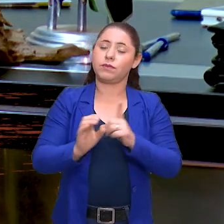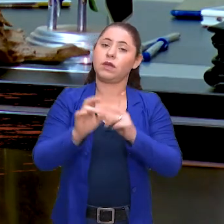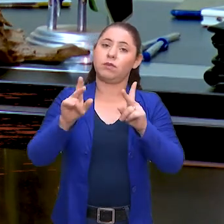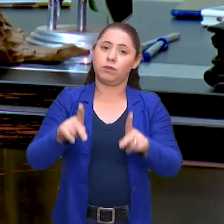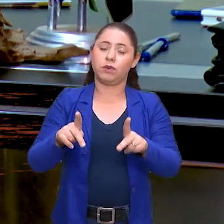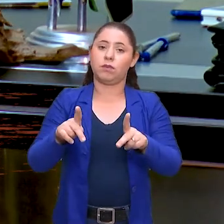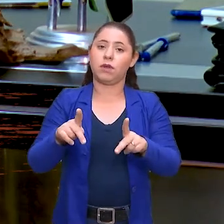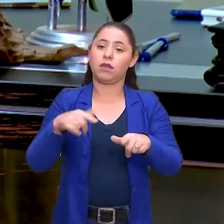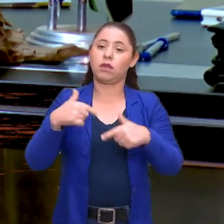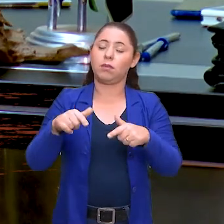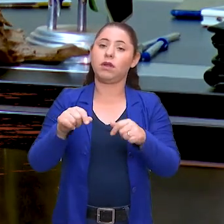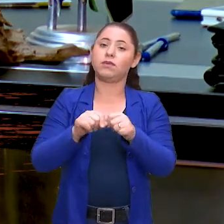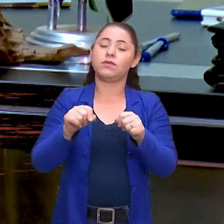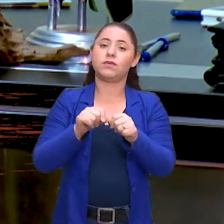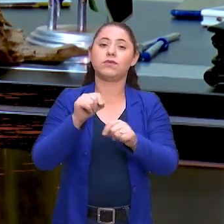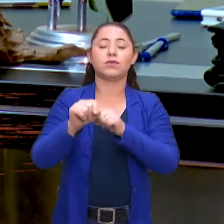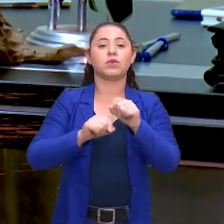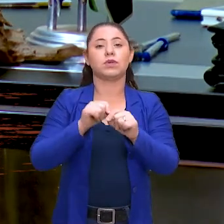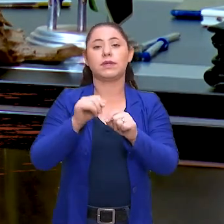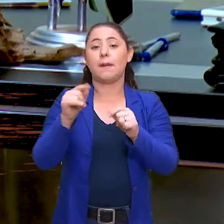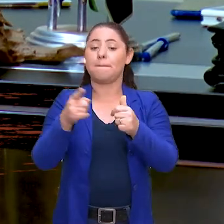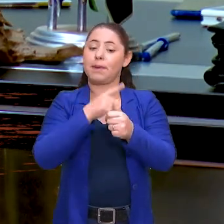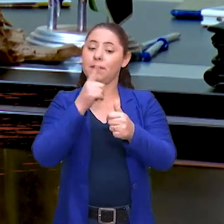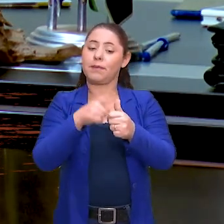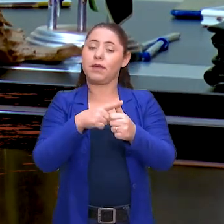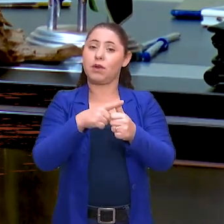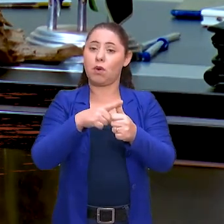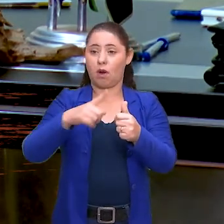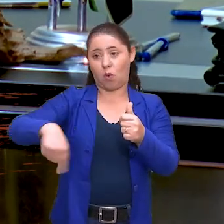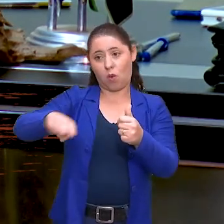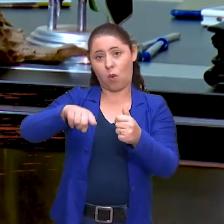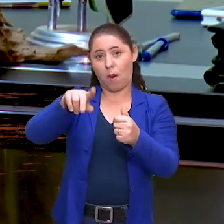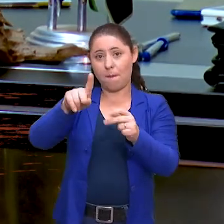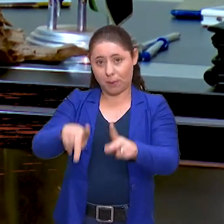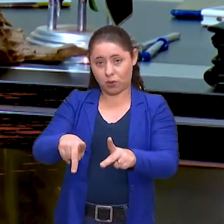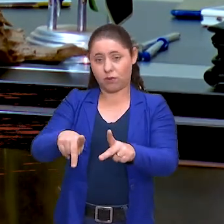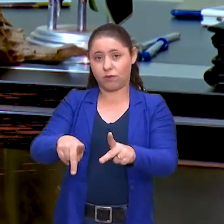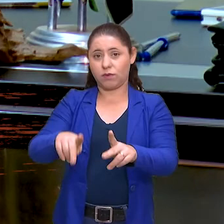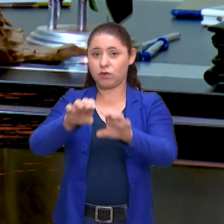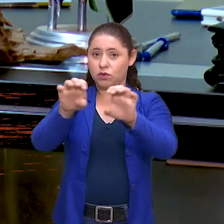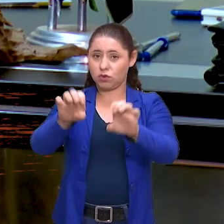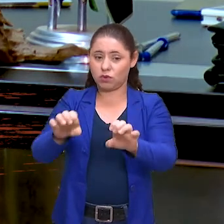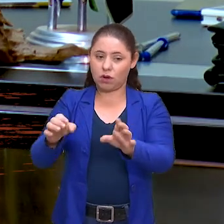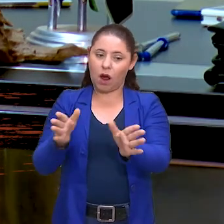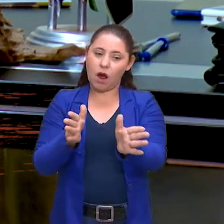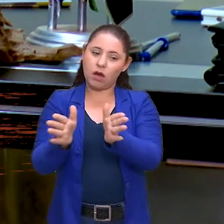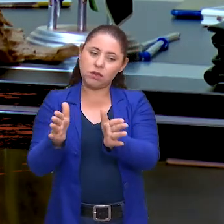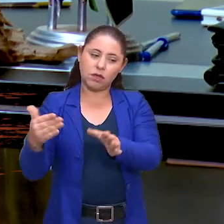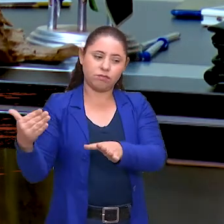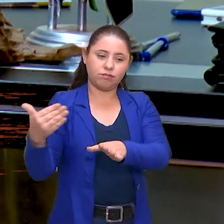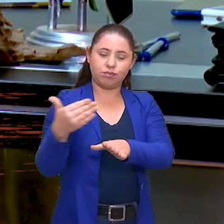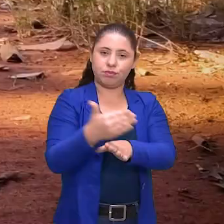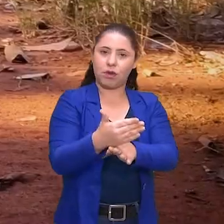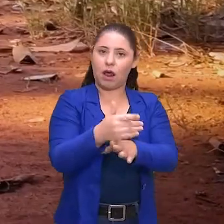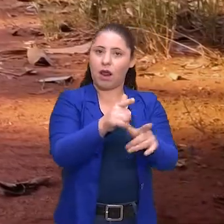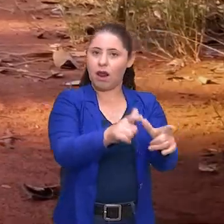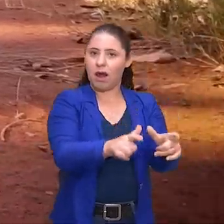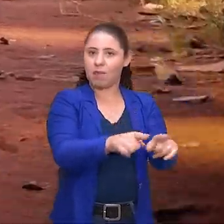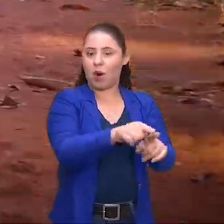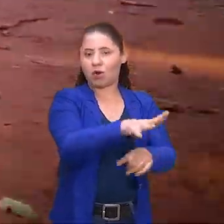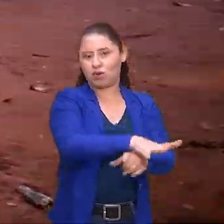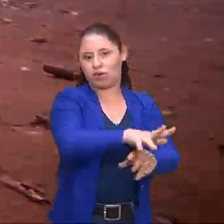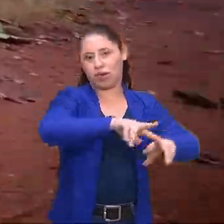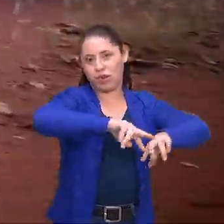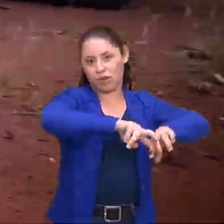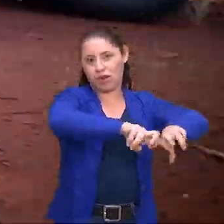a comunidade, com a população, fazendo esse trabalho, primeiramente, para a nossa gente. Era estruturar o acesso para facilitar, né? E para